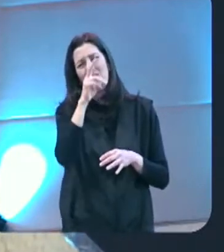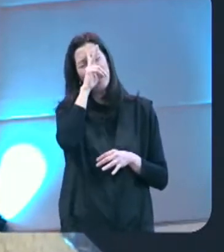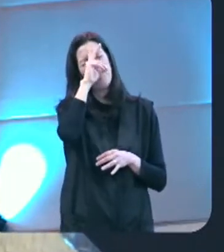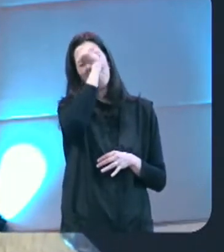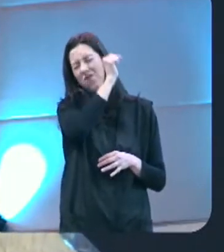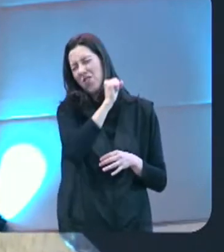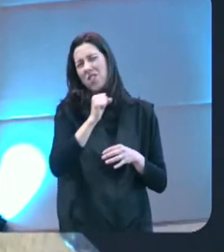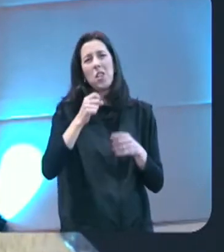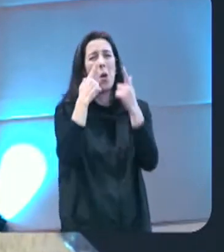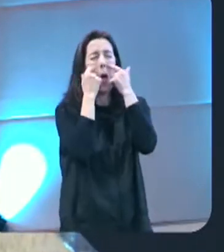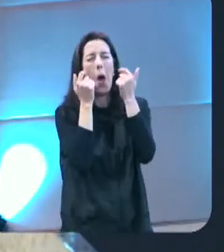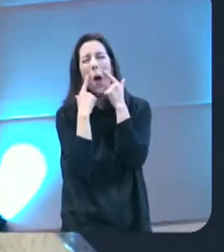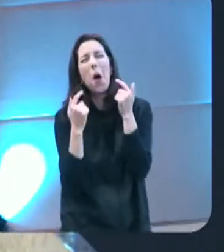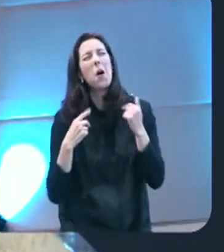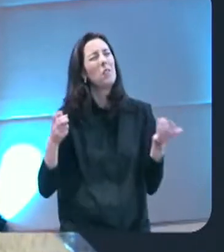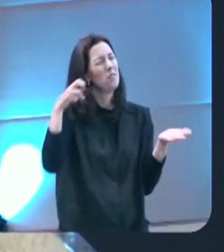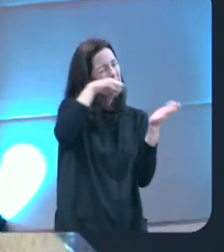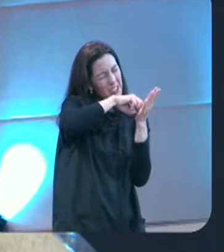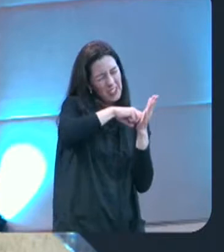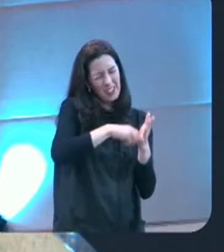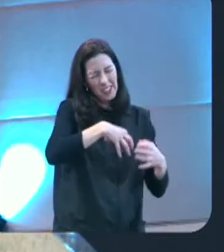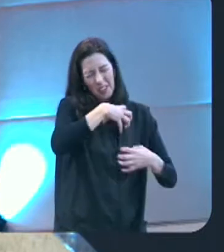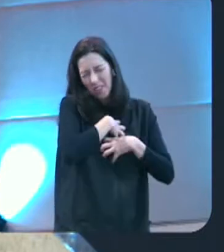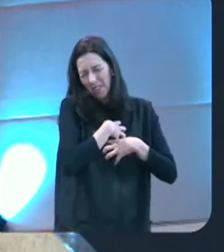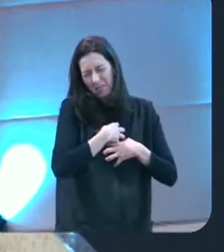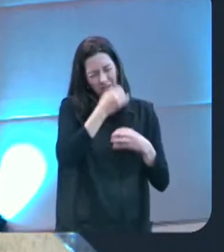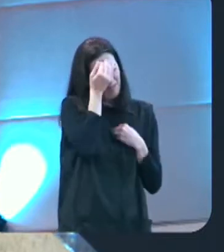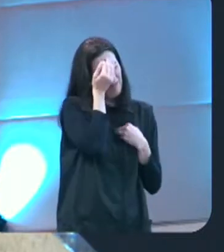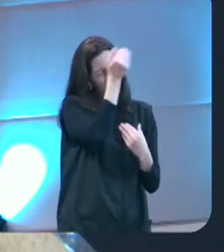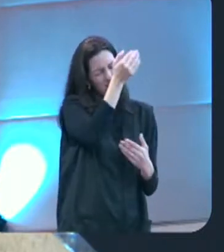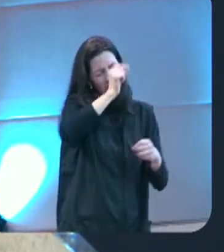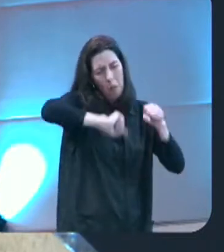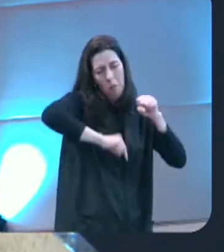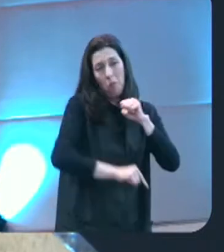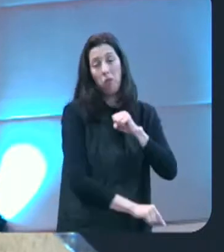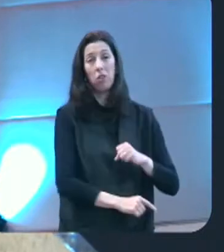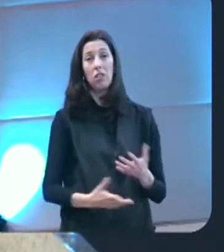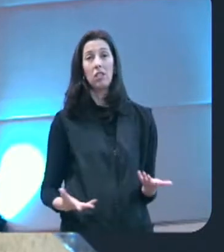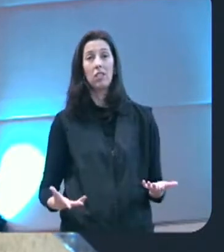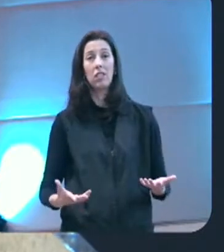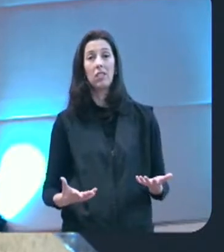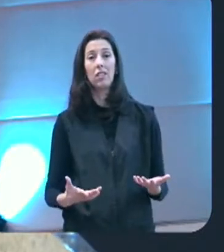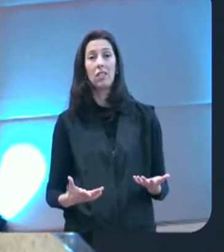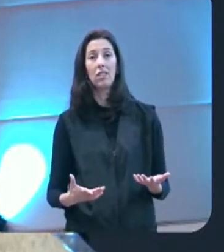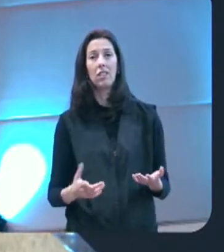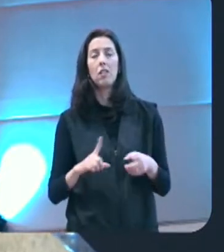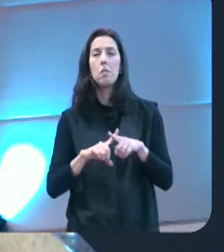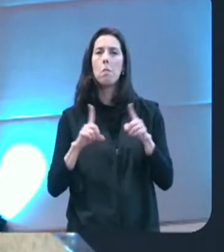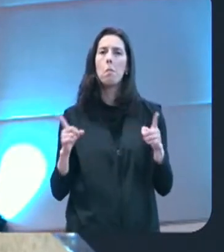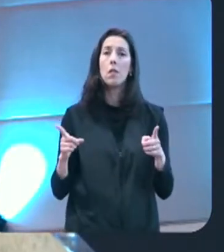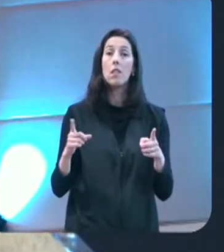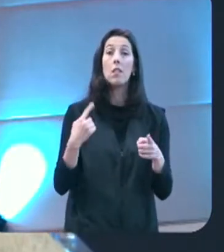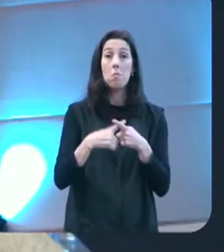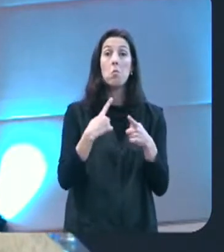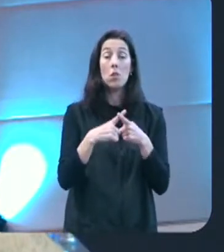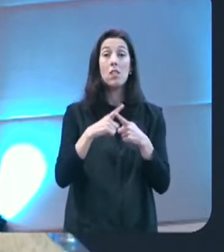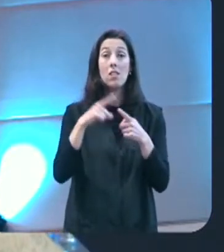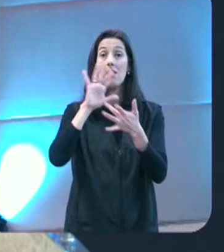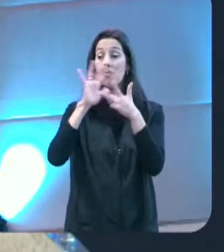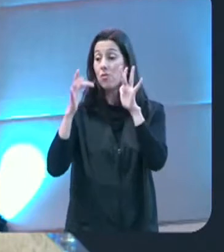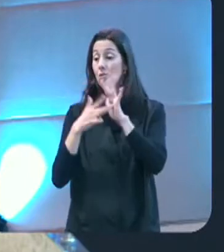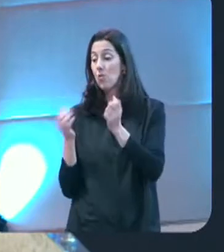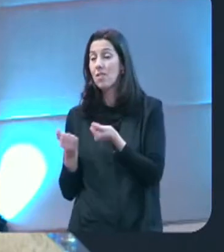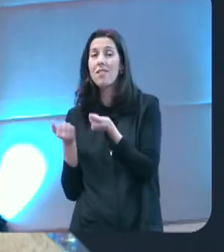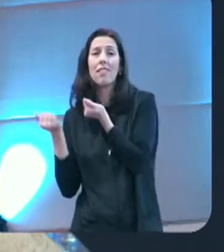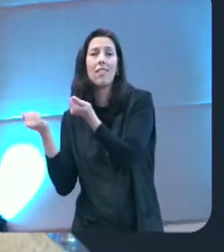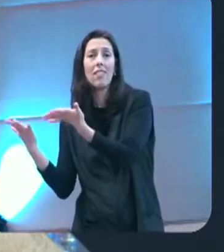com lágrimas nos olhos, com um sentimento de gratidão inexplicável. Afinal, Jesus